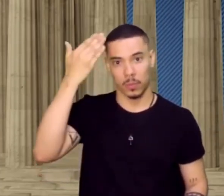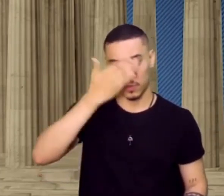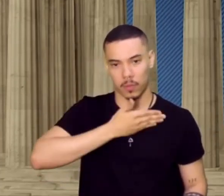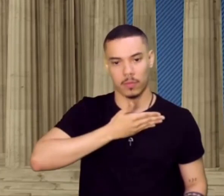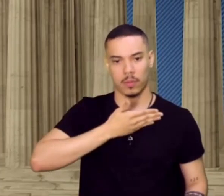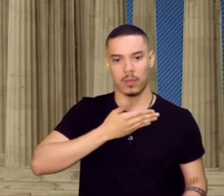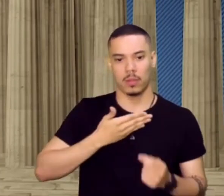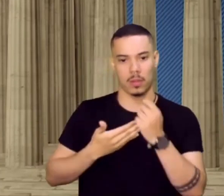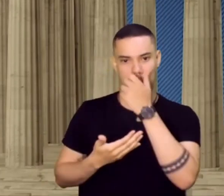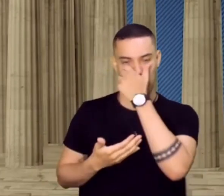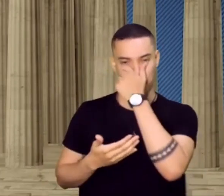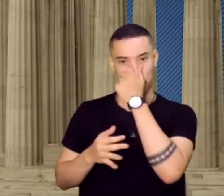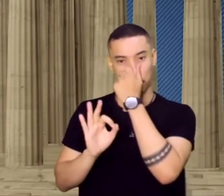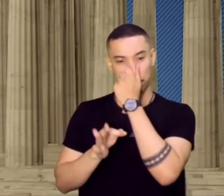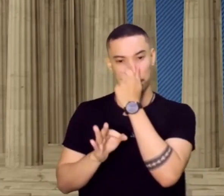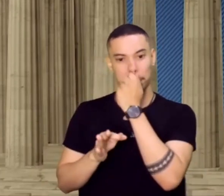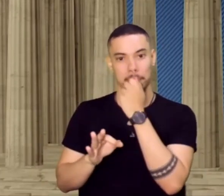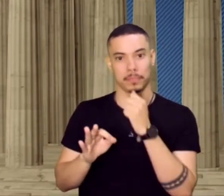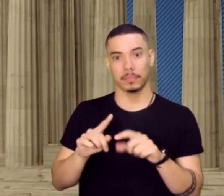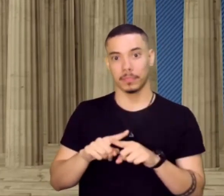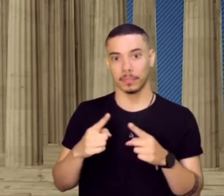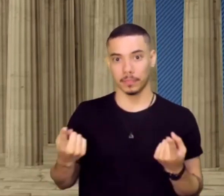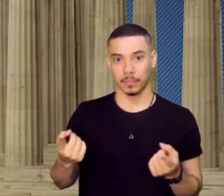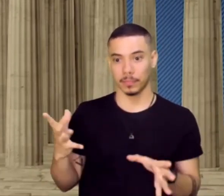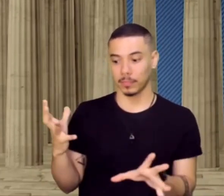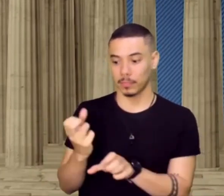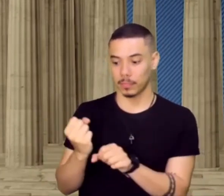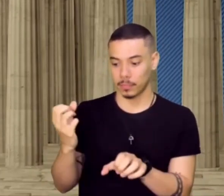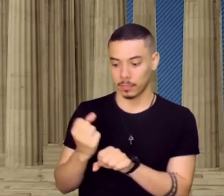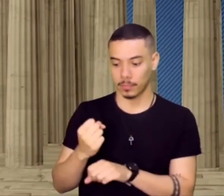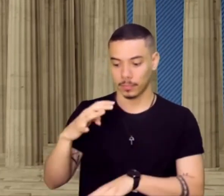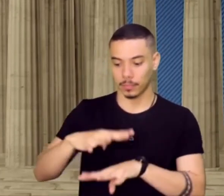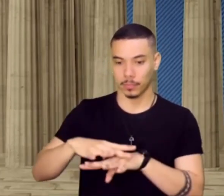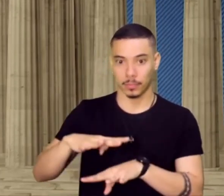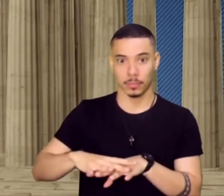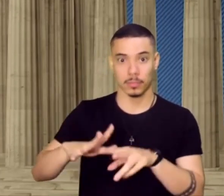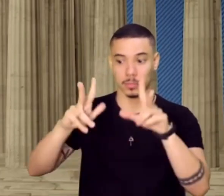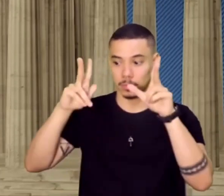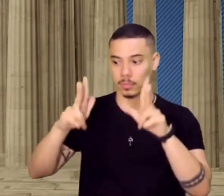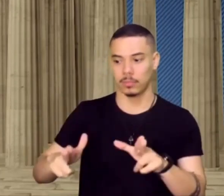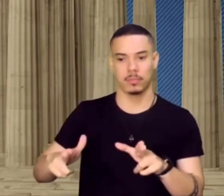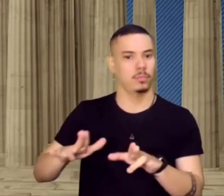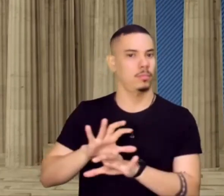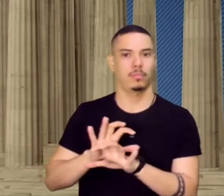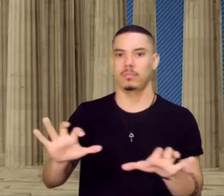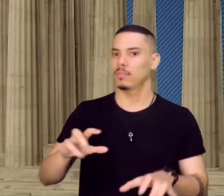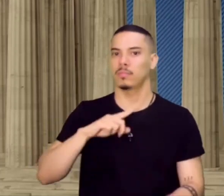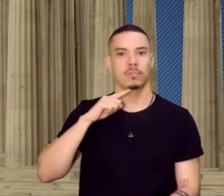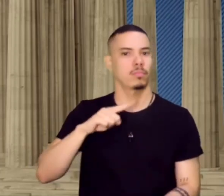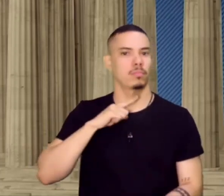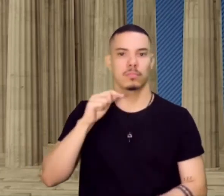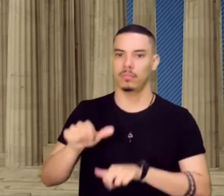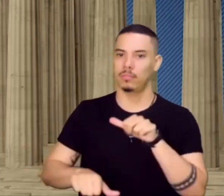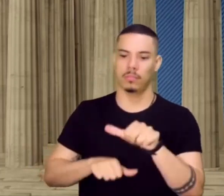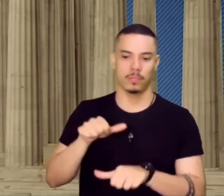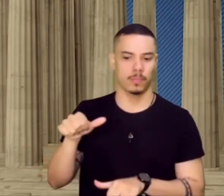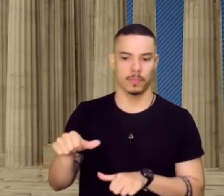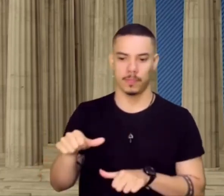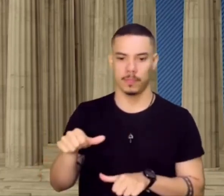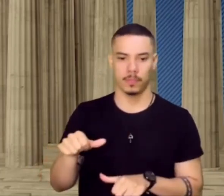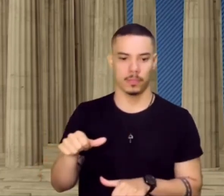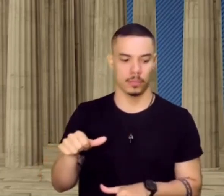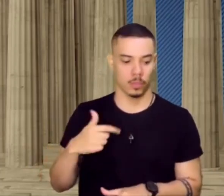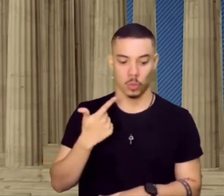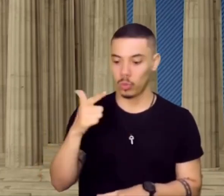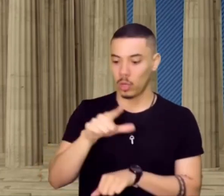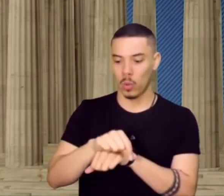Mas as ciências exatas é exatamente aquilo que está posto. Não tem você ter um